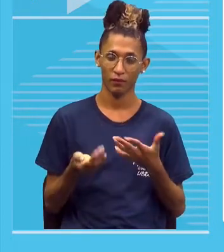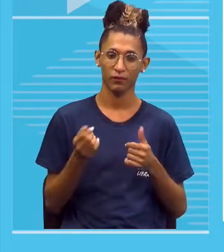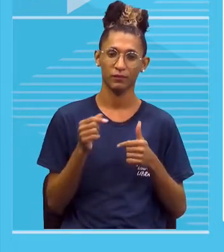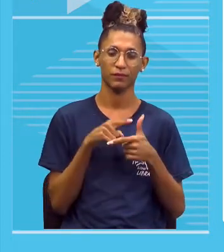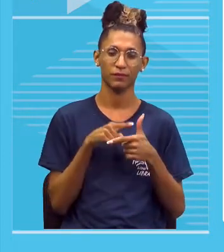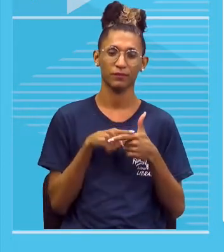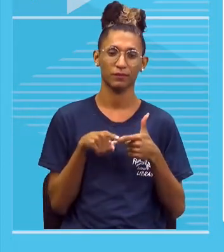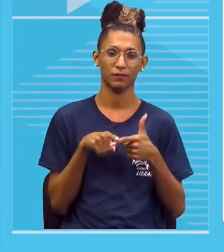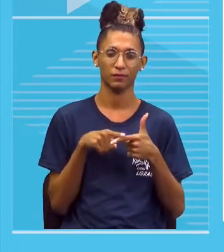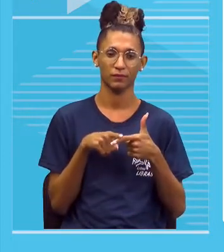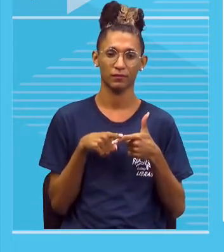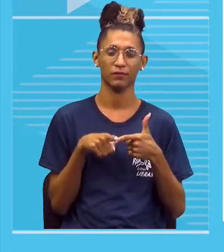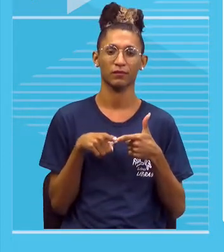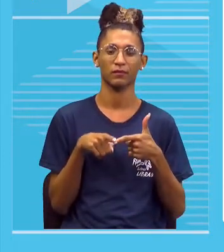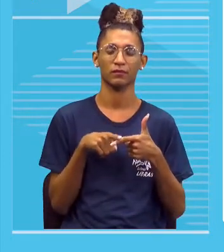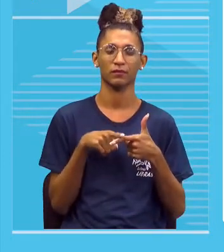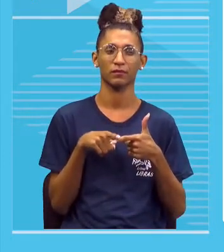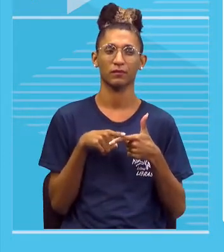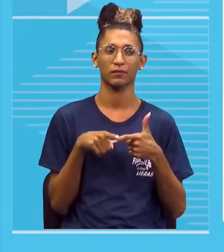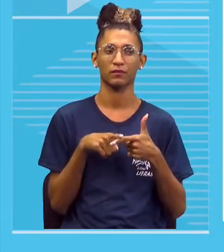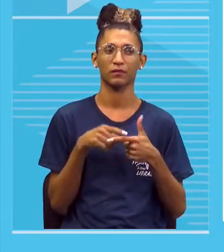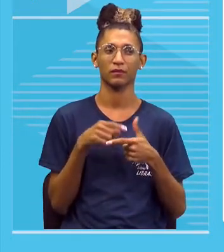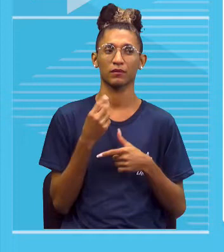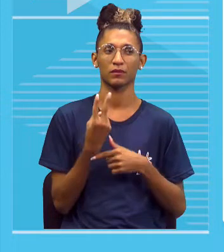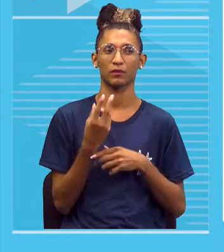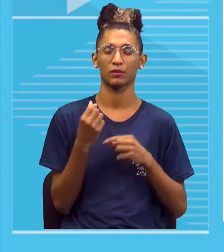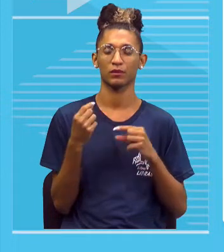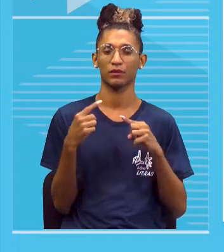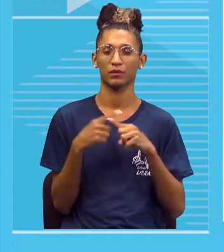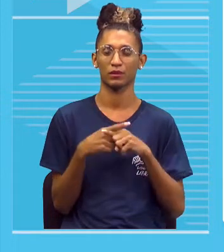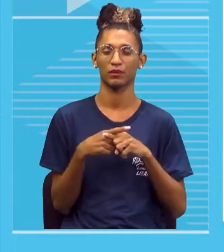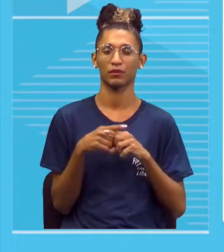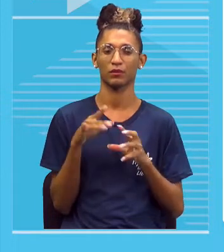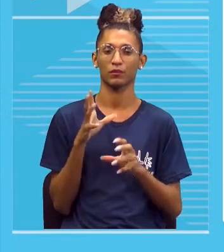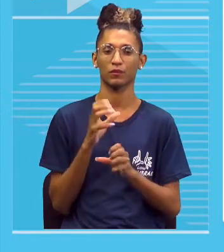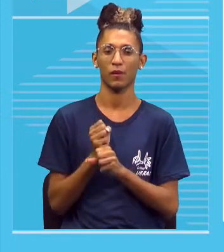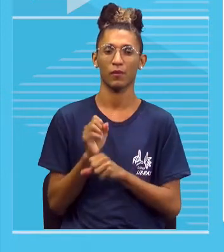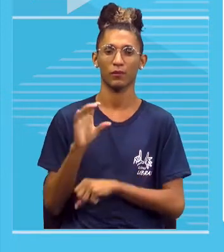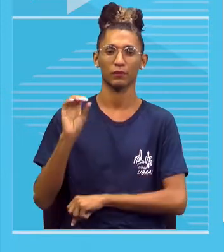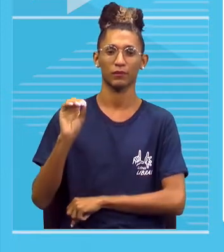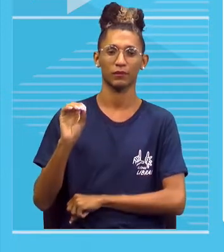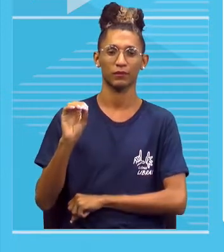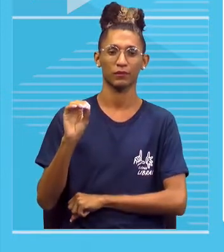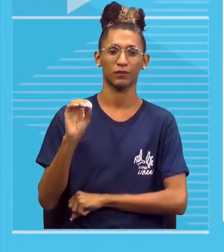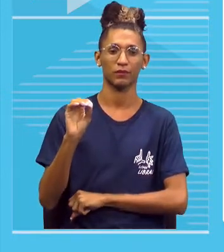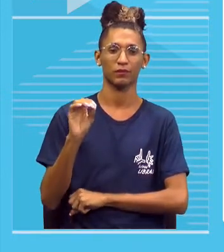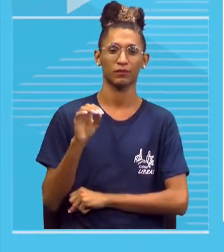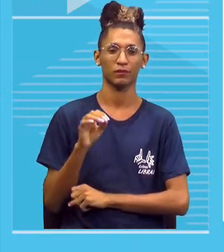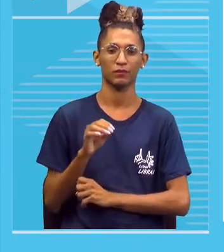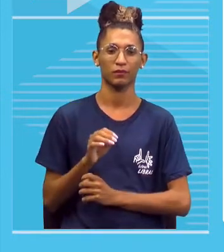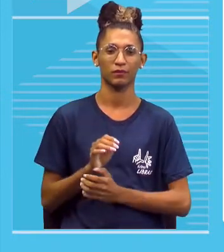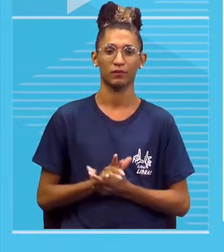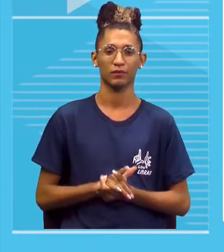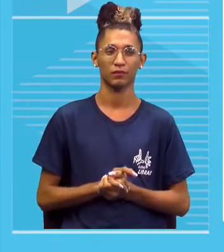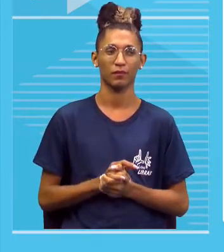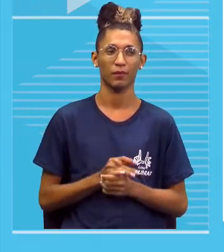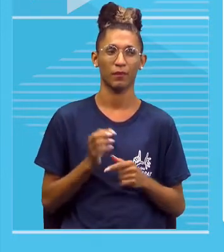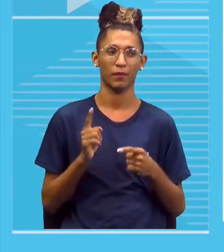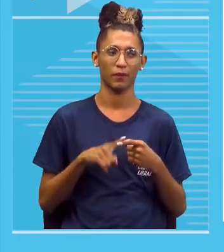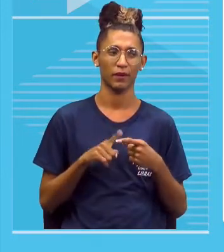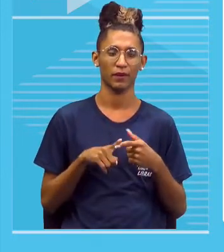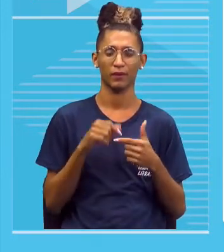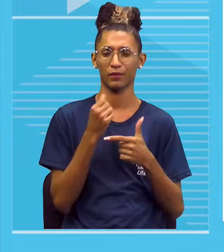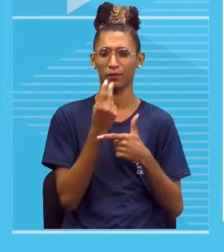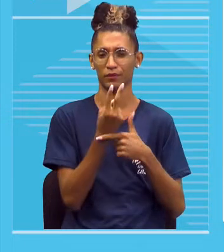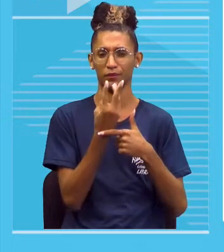cosseno de 2x e é igual a zero e olha aí qual o senhor 2x = 0 porque fica raiz de